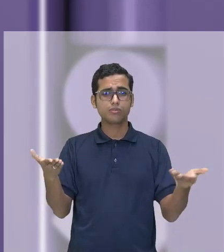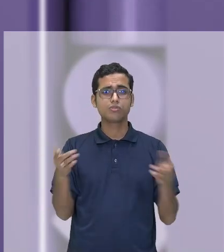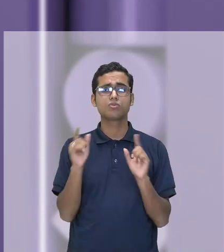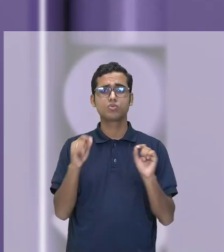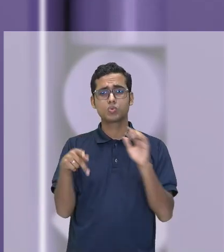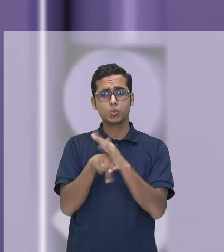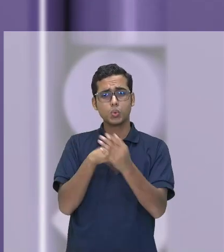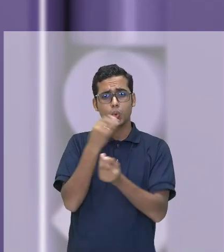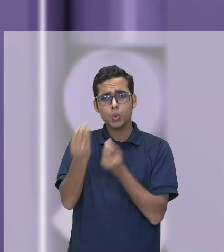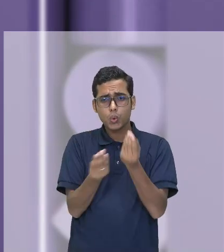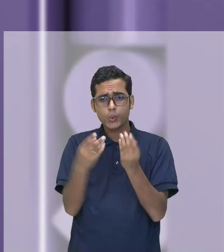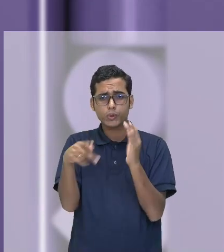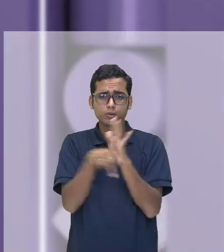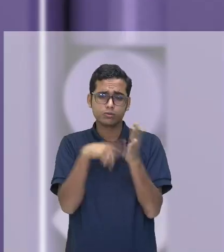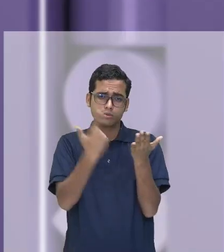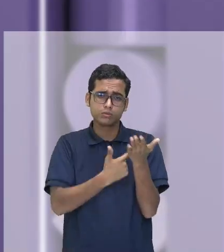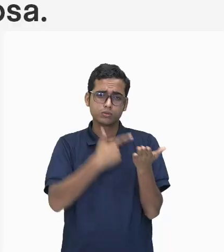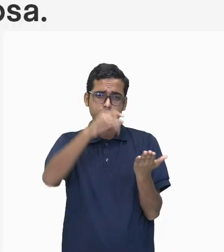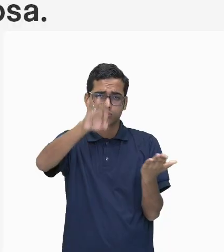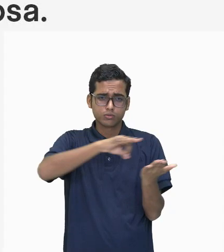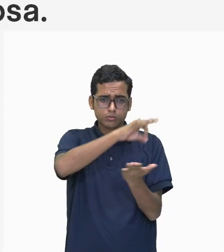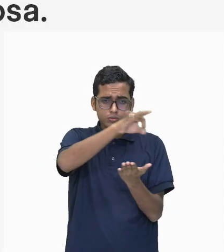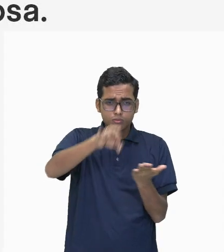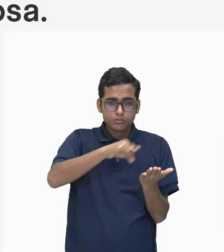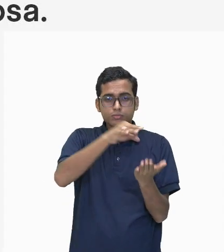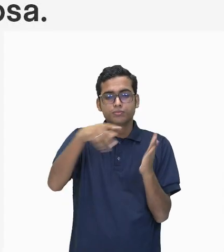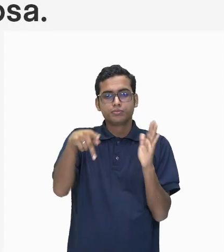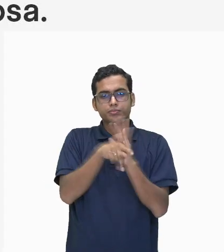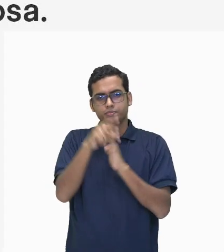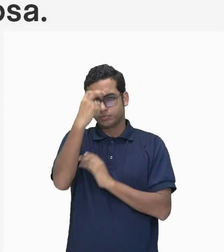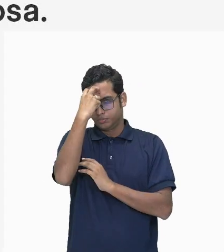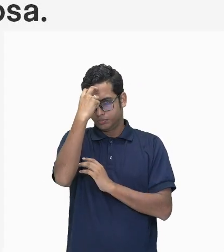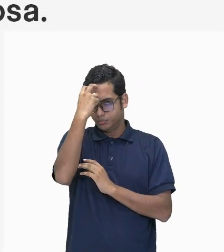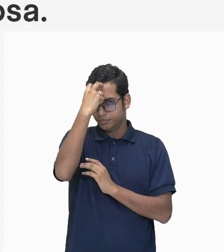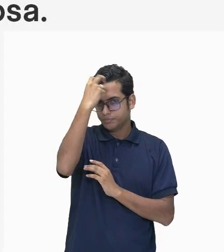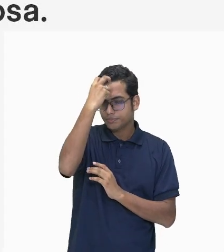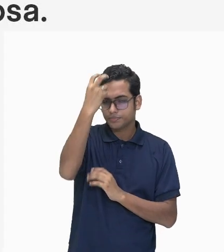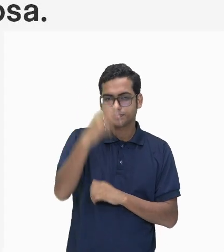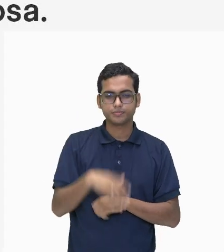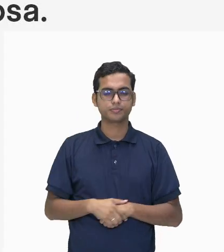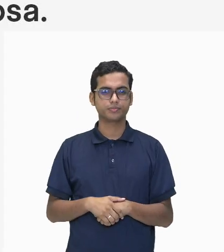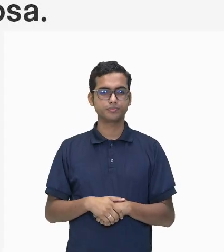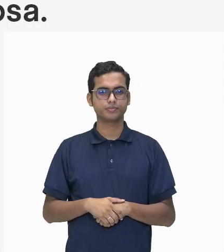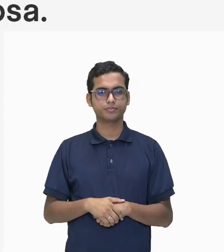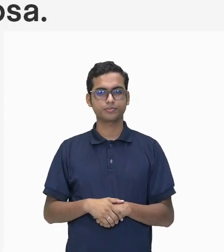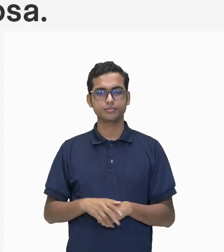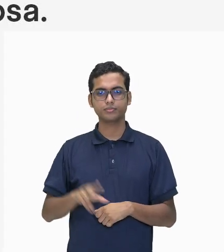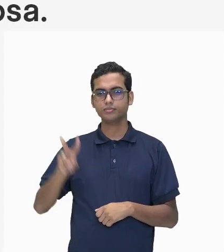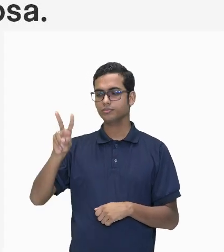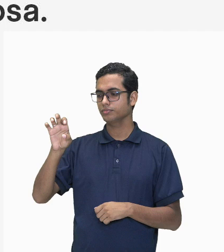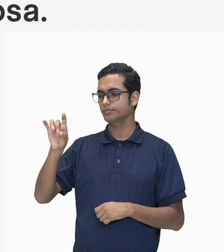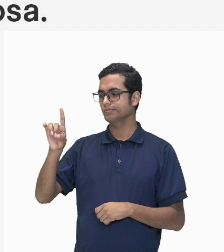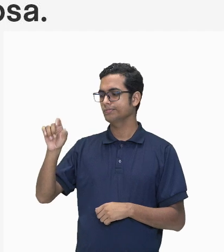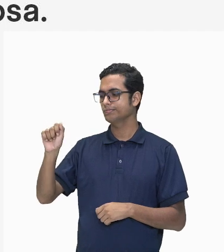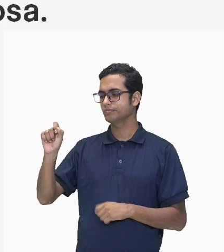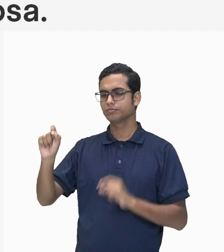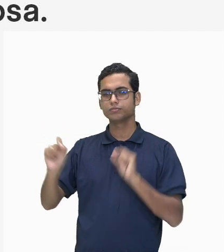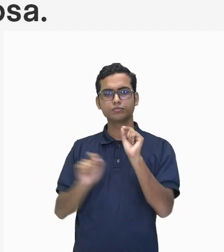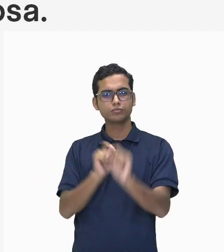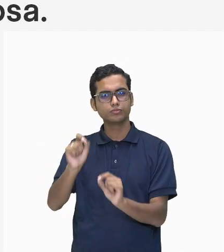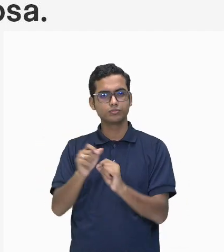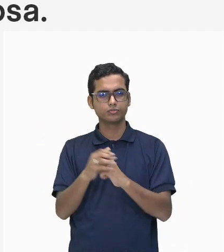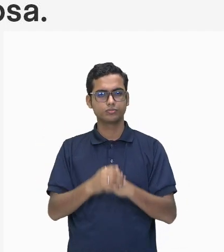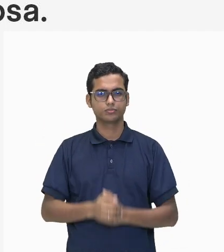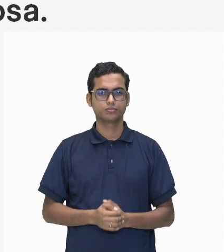essa escritura sagrada no hinduísmo. O que se entende por Vedas hoje é, na verdade, uma coleção